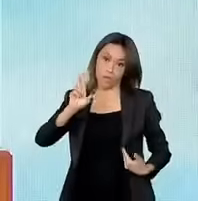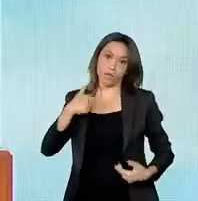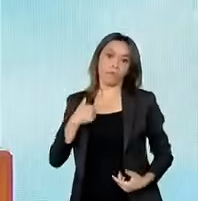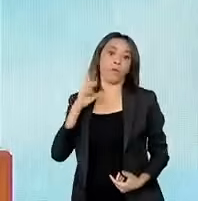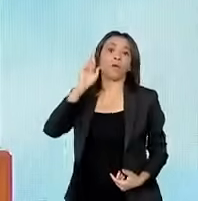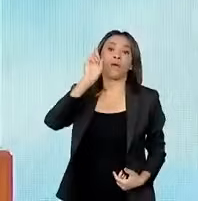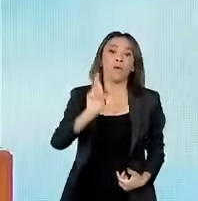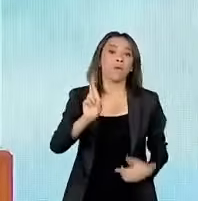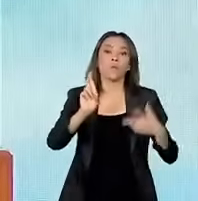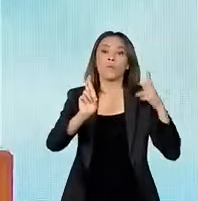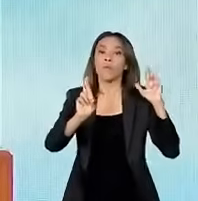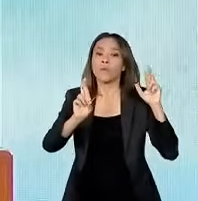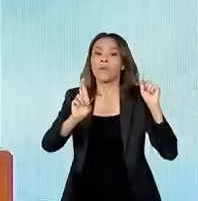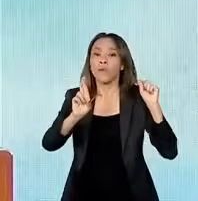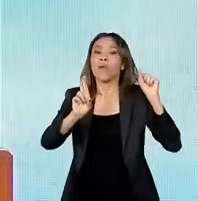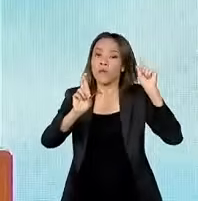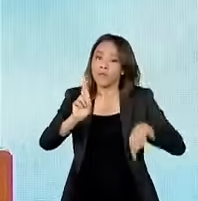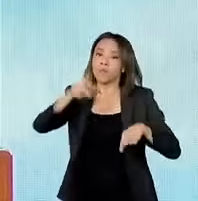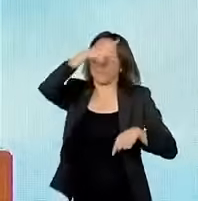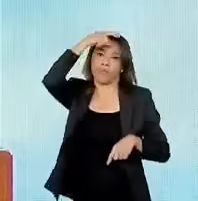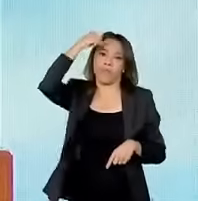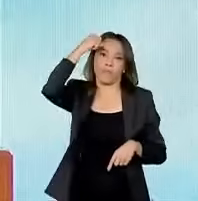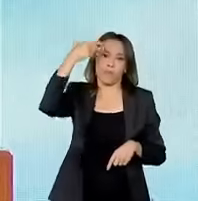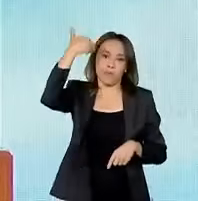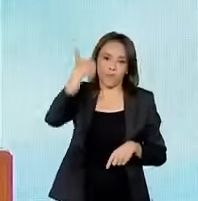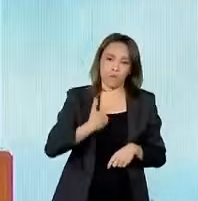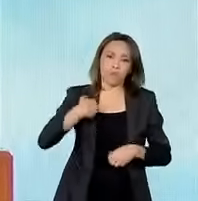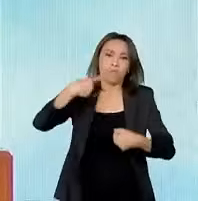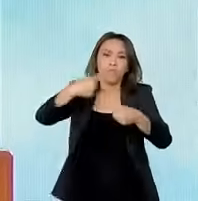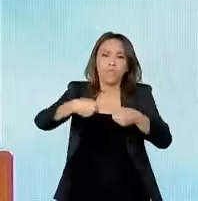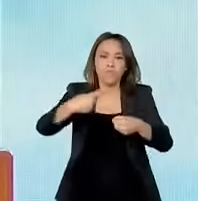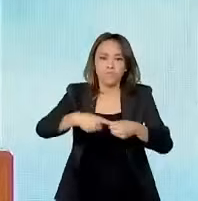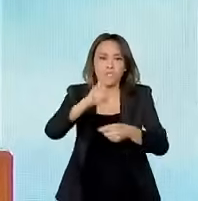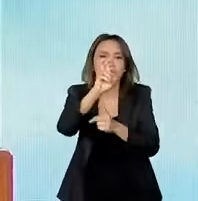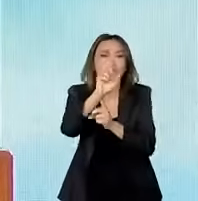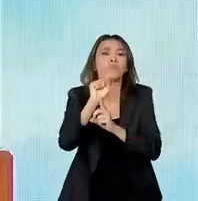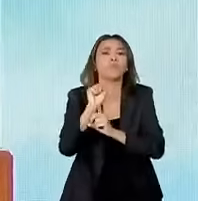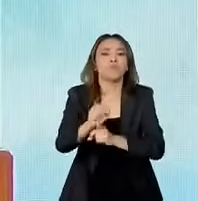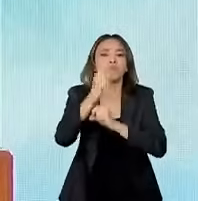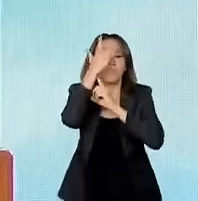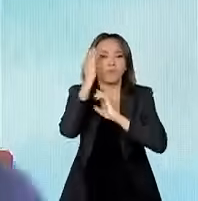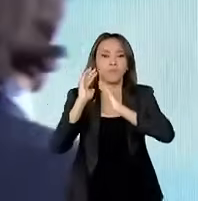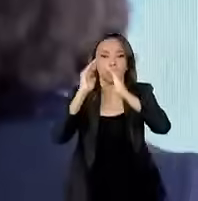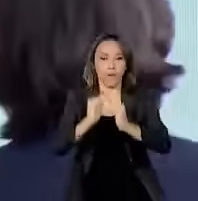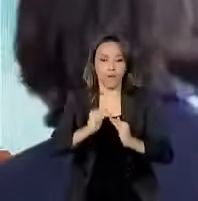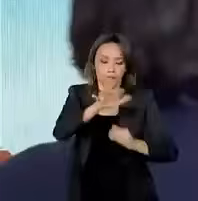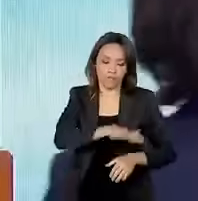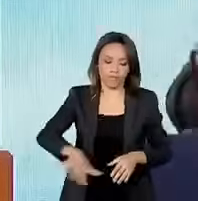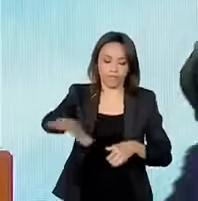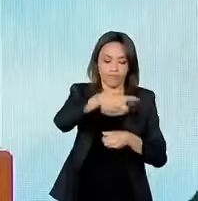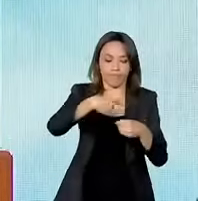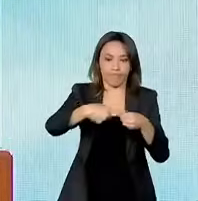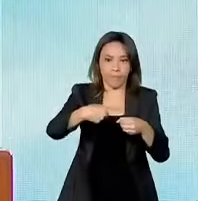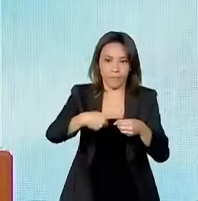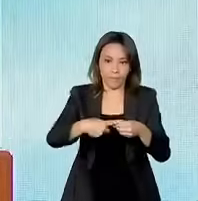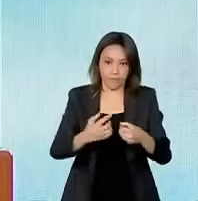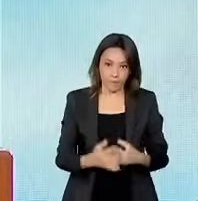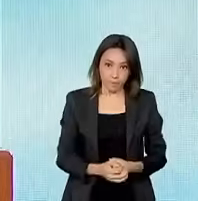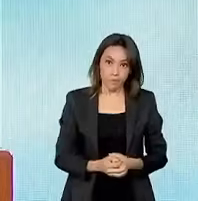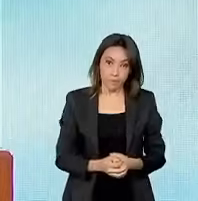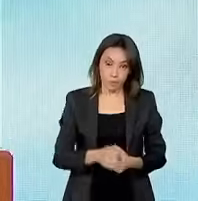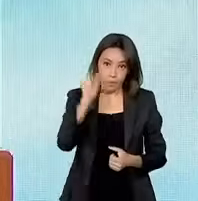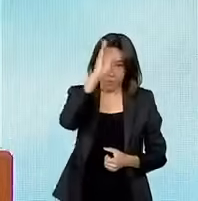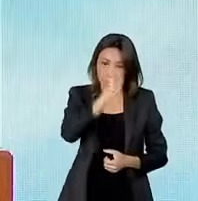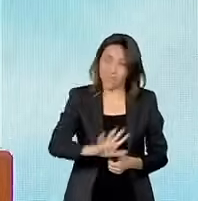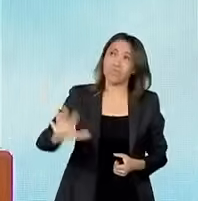estou aqui representando os prefeitos. Sou de um município de 5 mil habitantes. A realidade do nosso